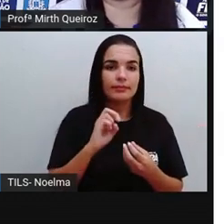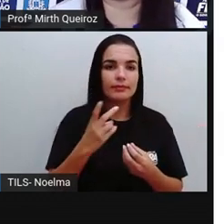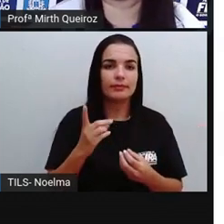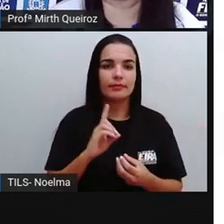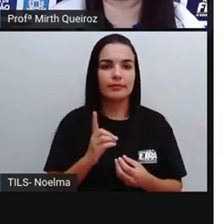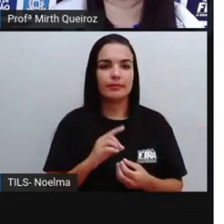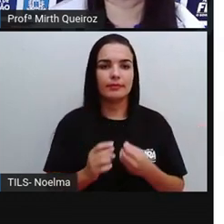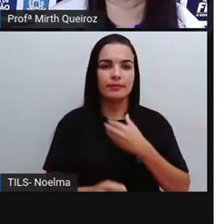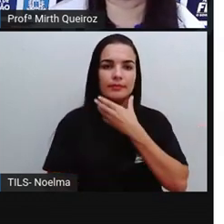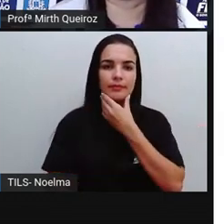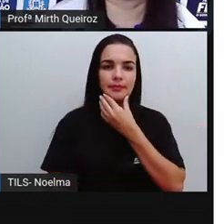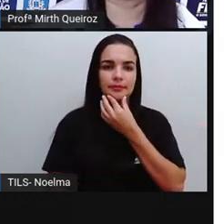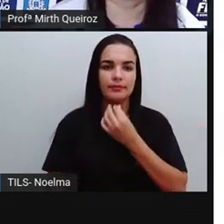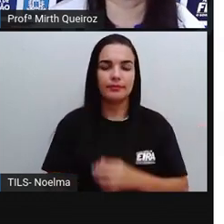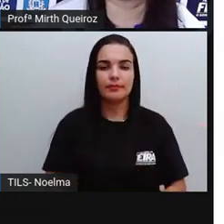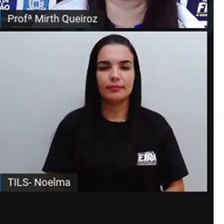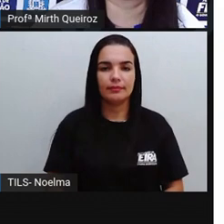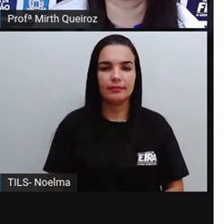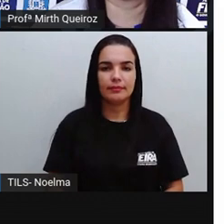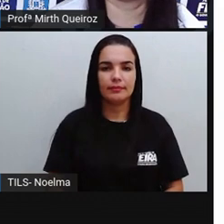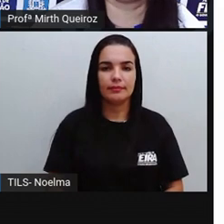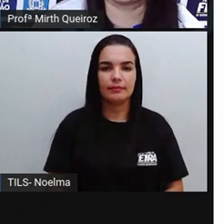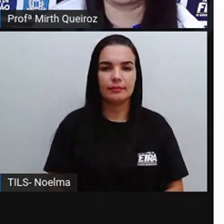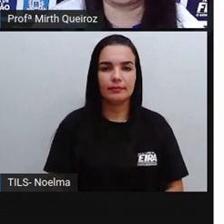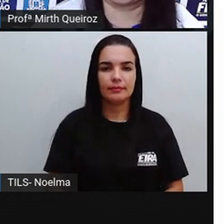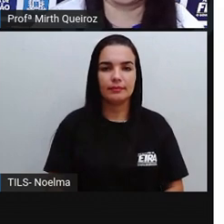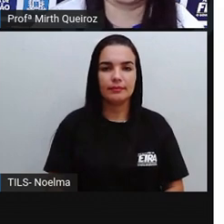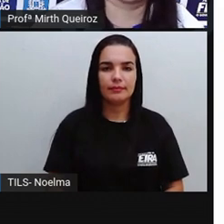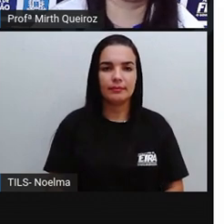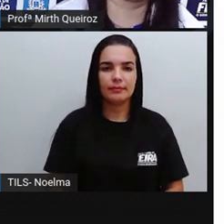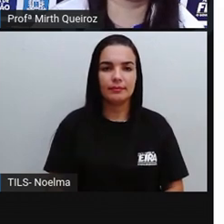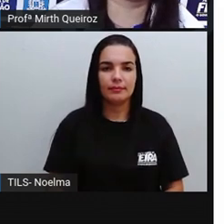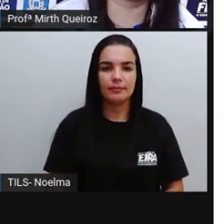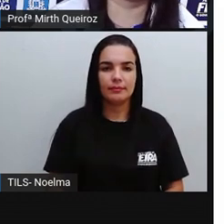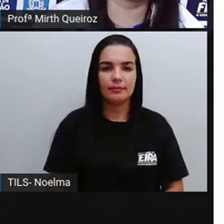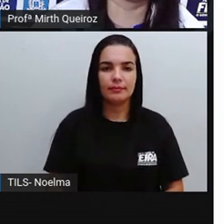ele talvez queira representá-lo.